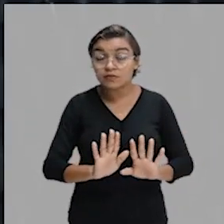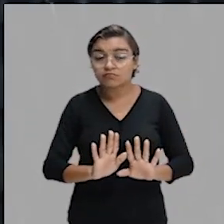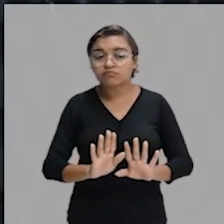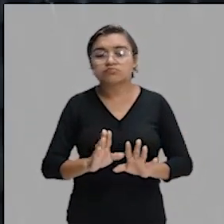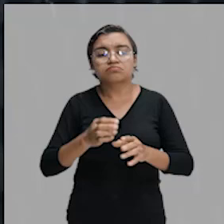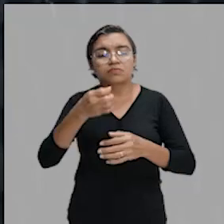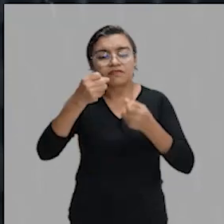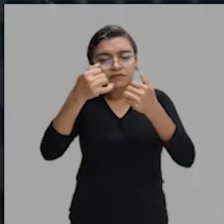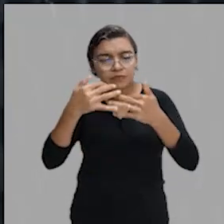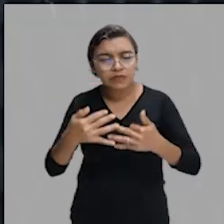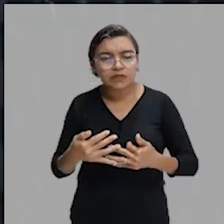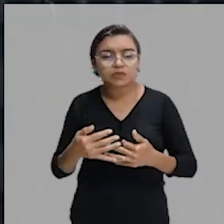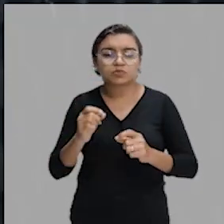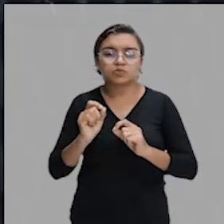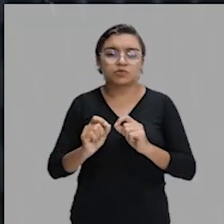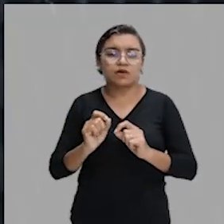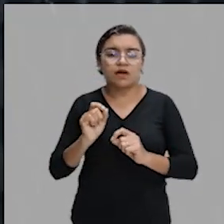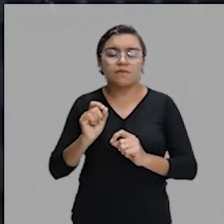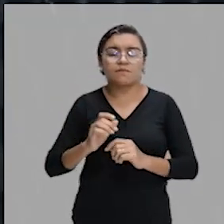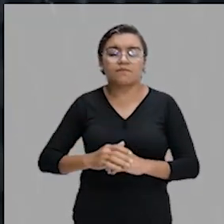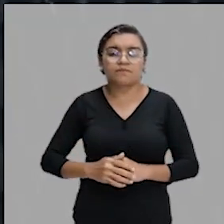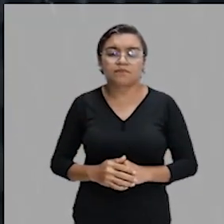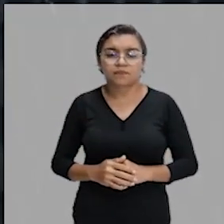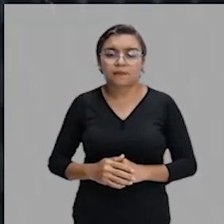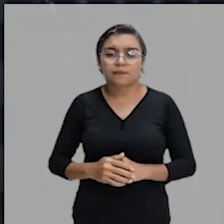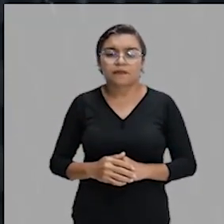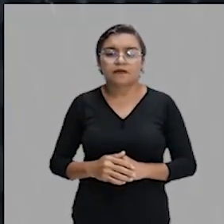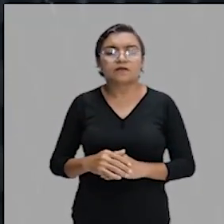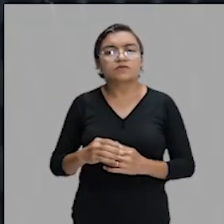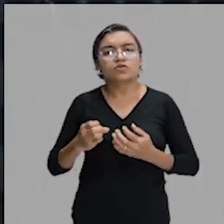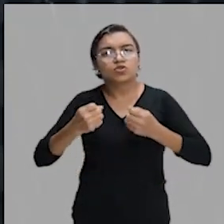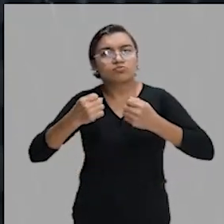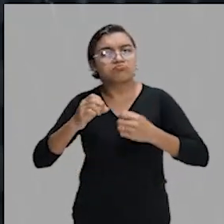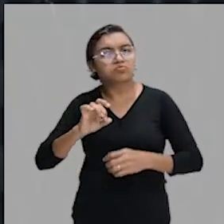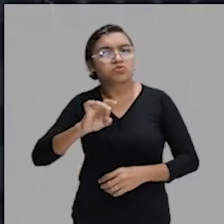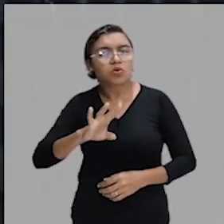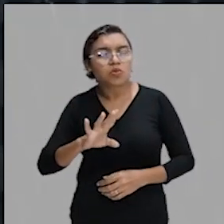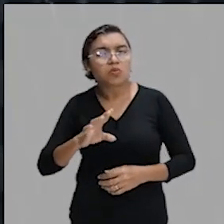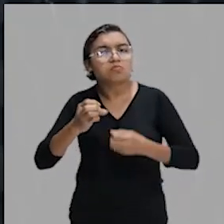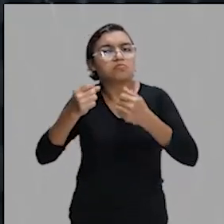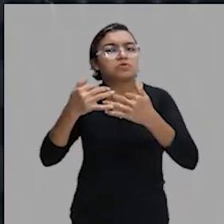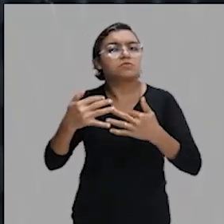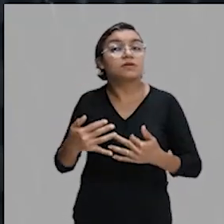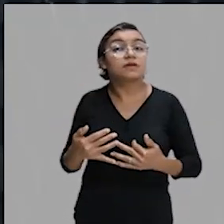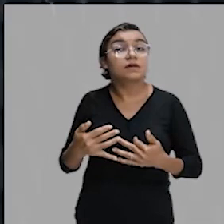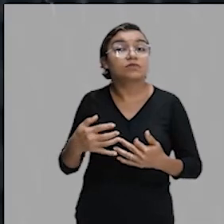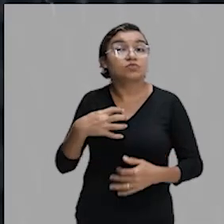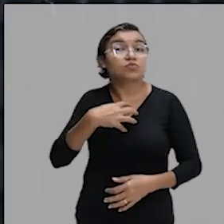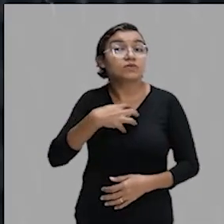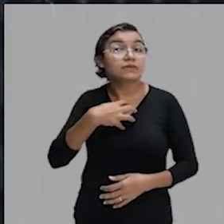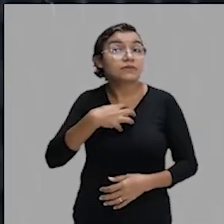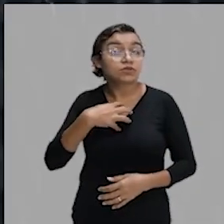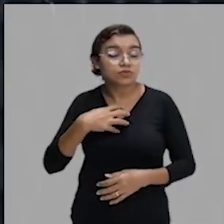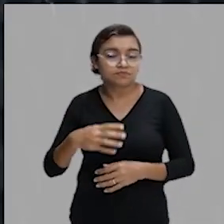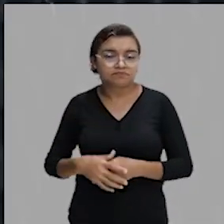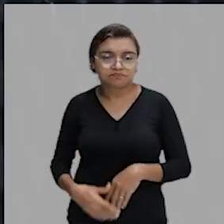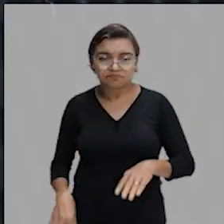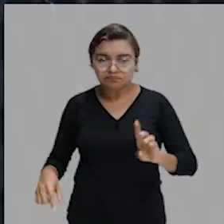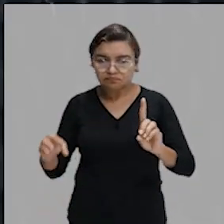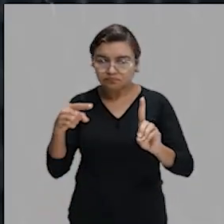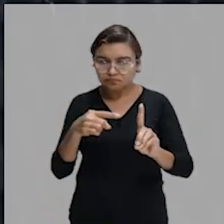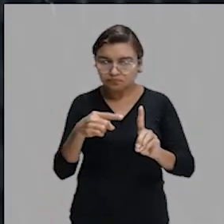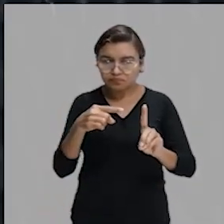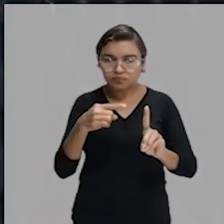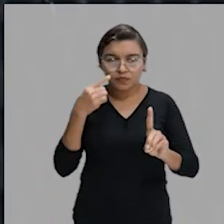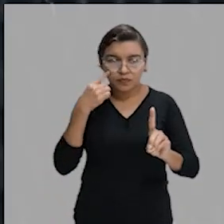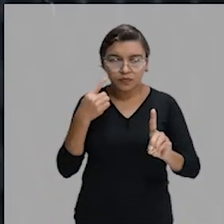está dizendo necessariamente isso. Está extrapolando o sentido da coisa, portanto. Letra D. Nem